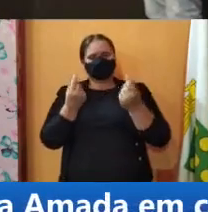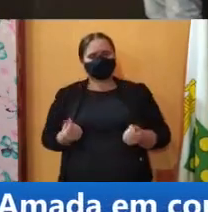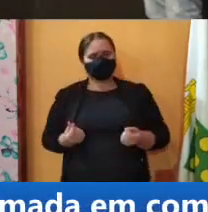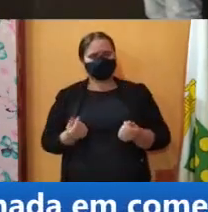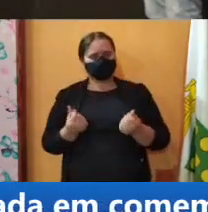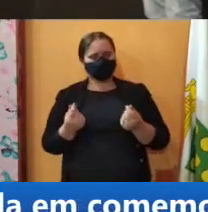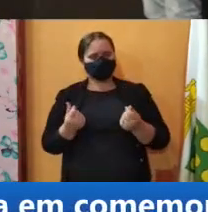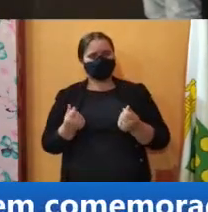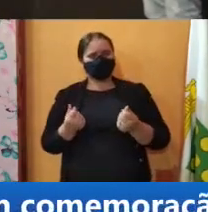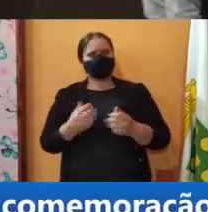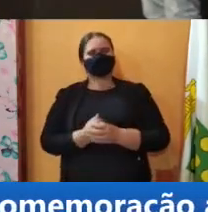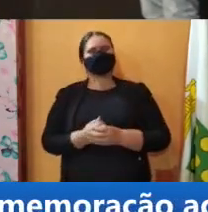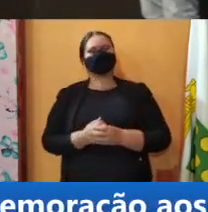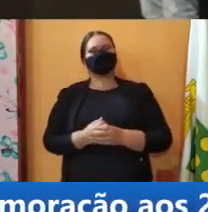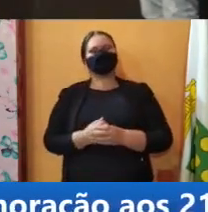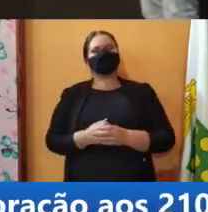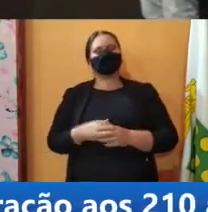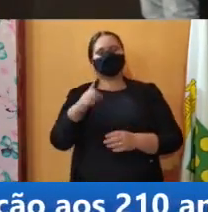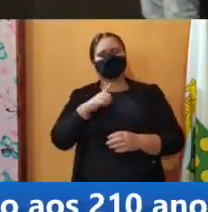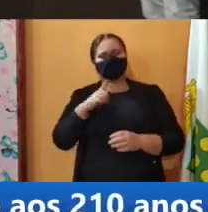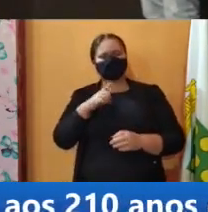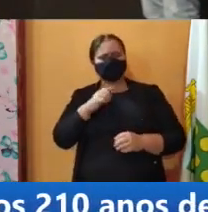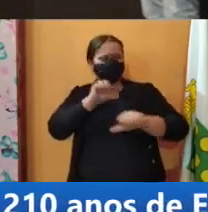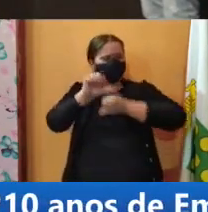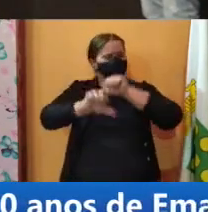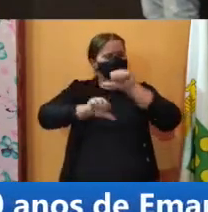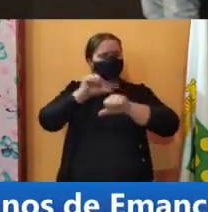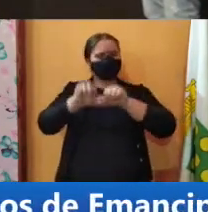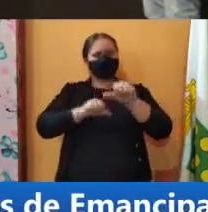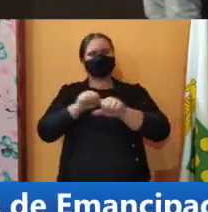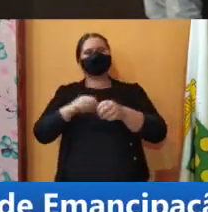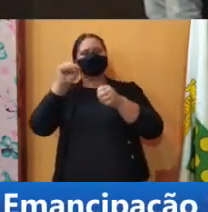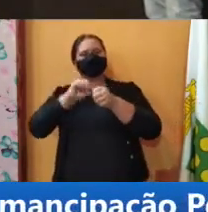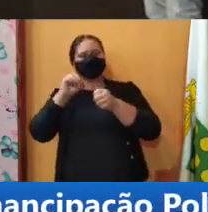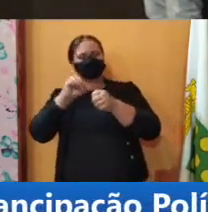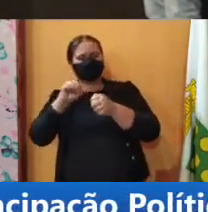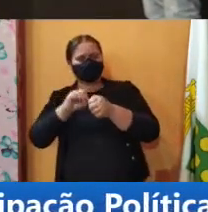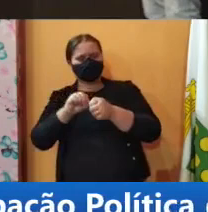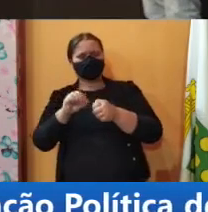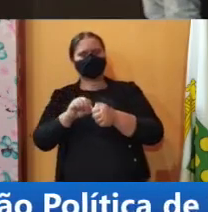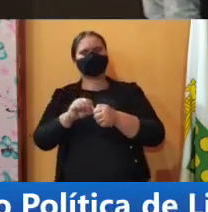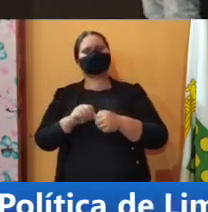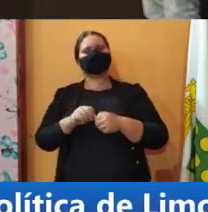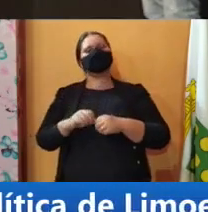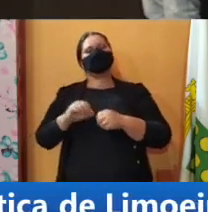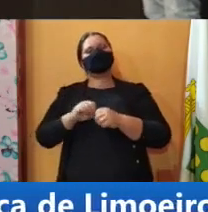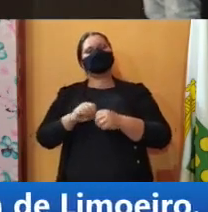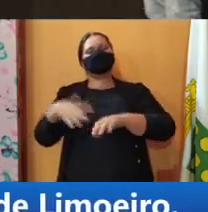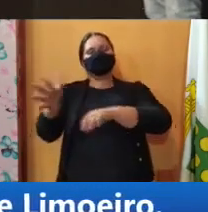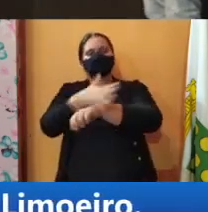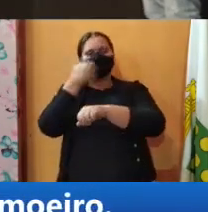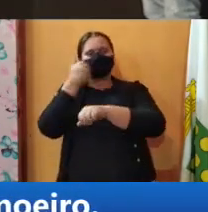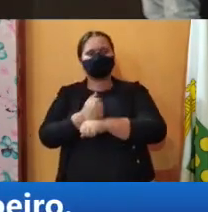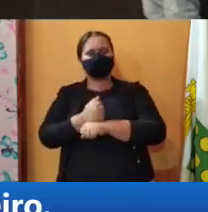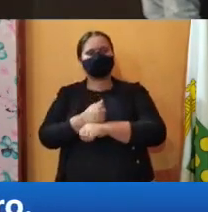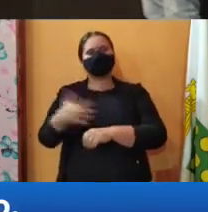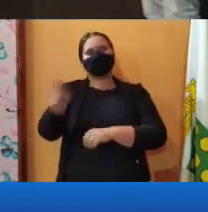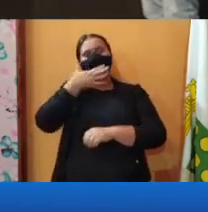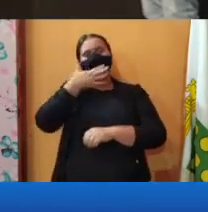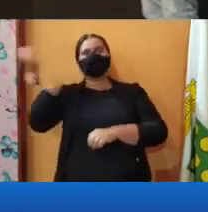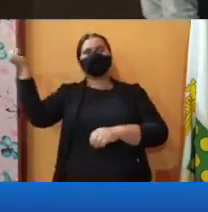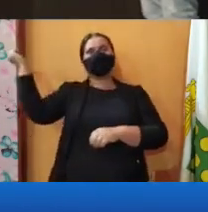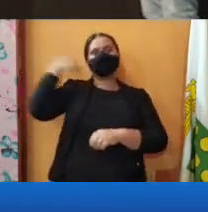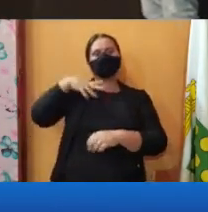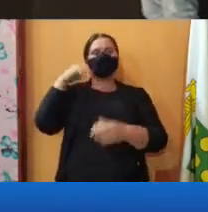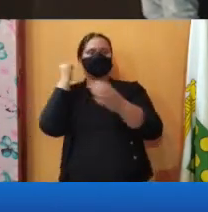ser reintegrado, requalificado. Nós vamos fazer aquela academia do Horto, nós vamos melhorar aquela iluminação, segurança,